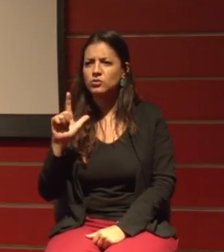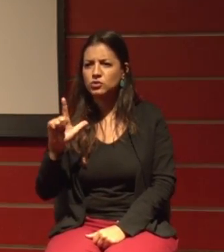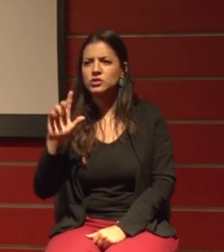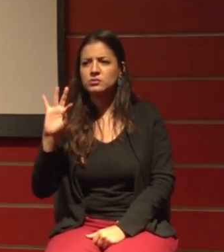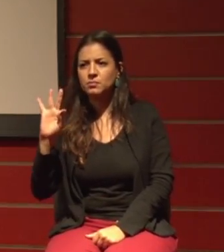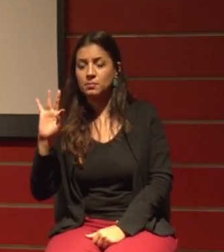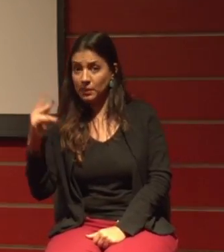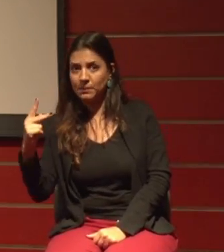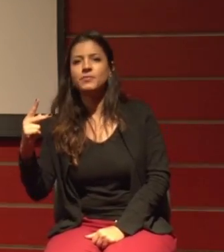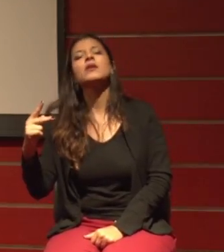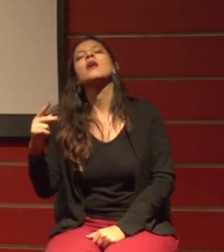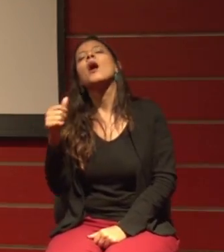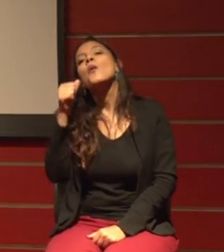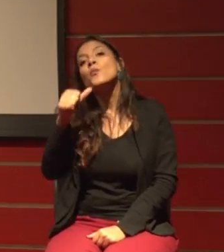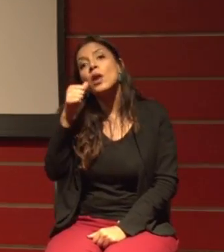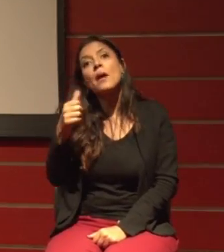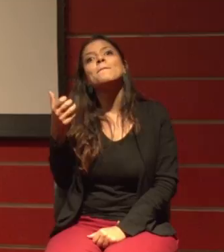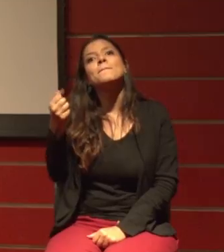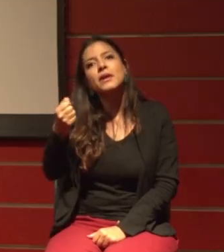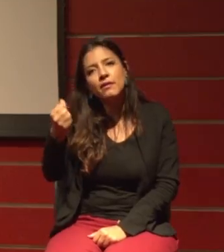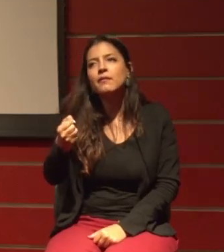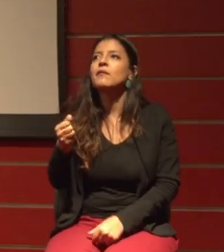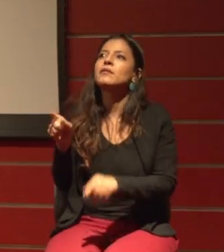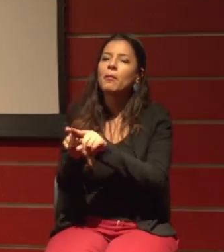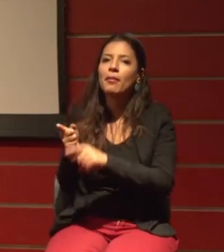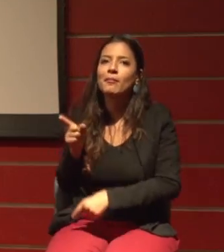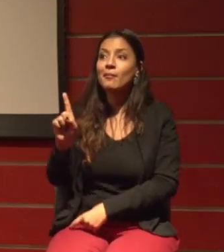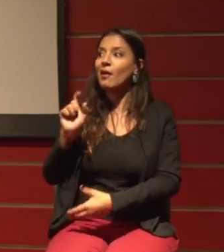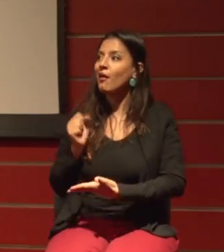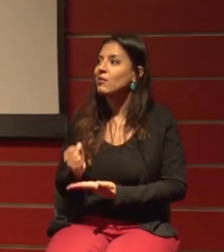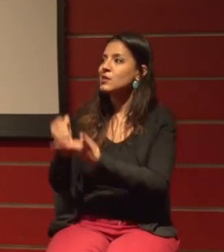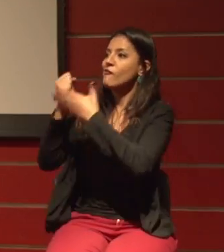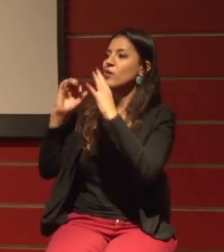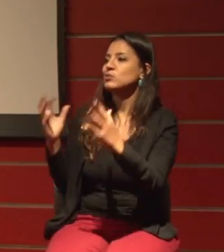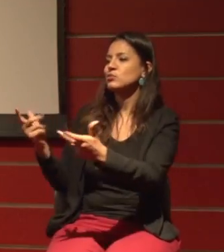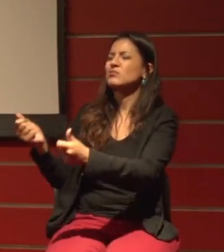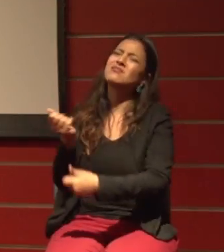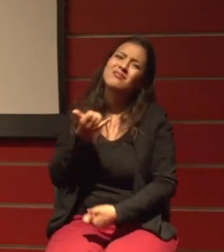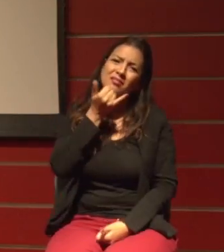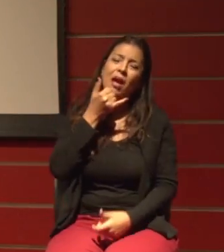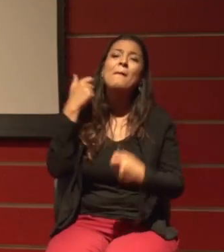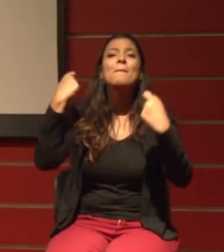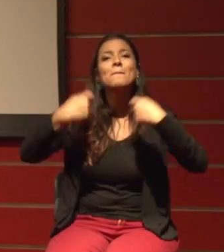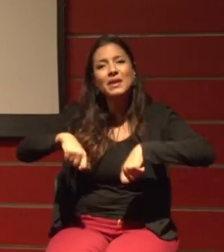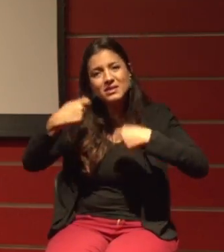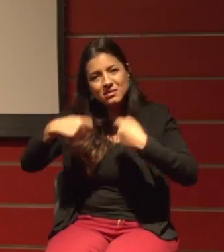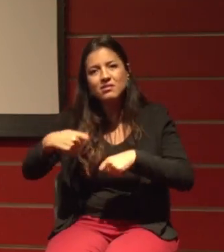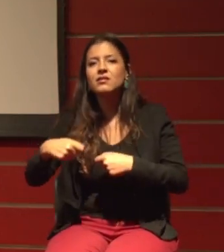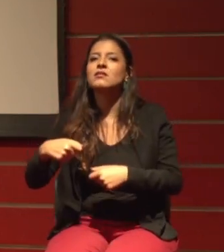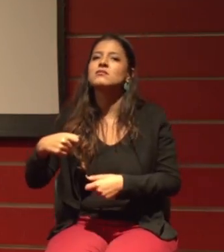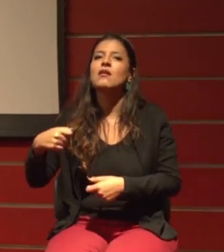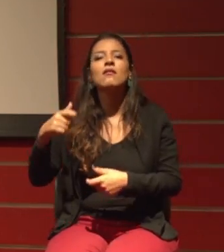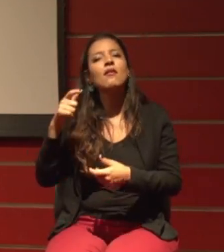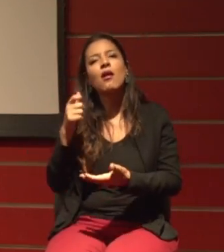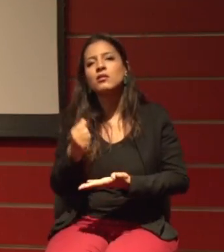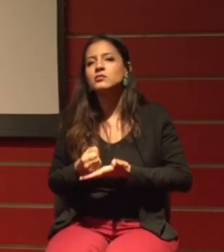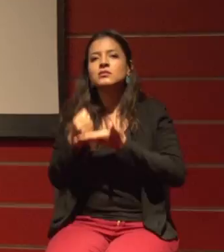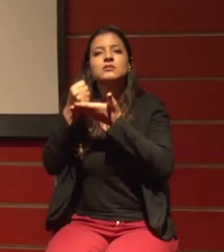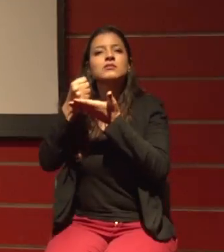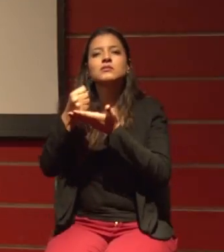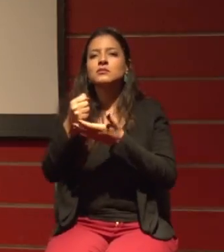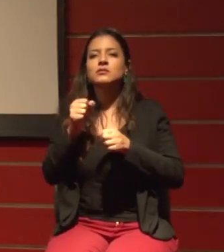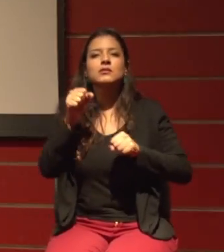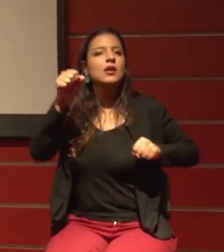ainda precisa entrar precisa ver esse tipo de herói esse redentor que ele é sempre branco em que ele vai